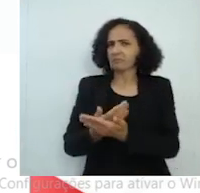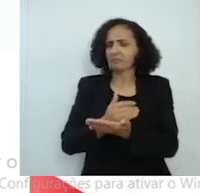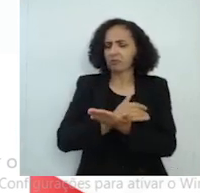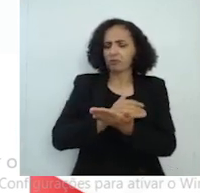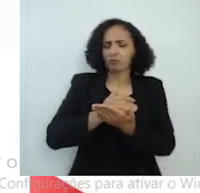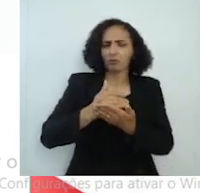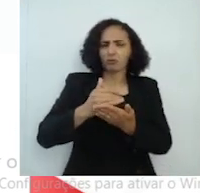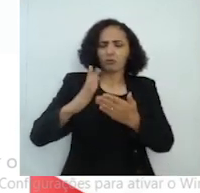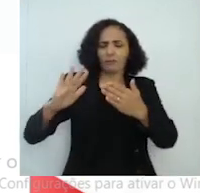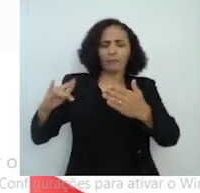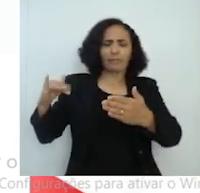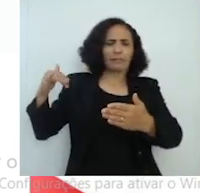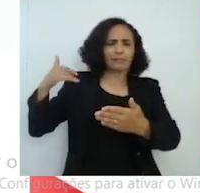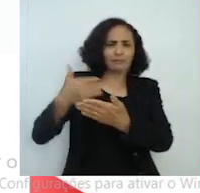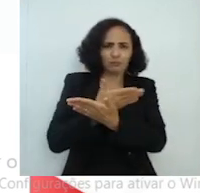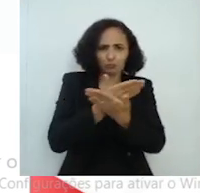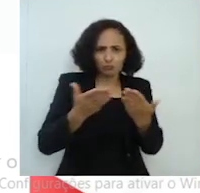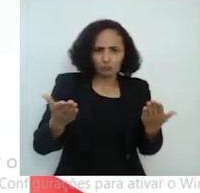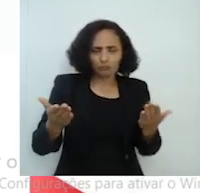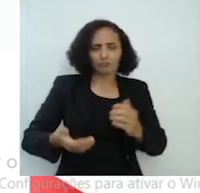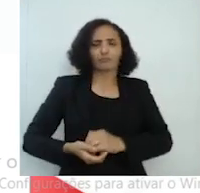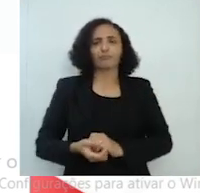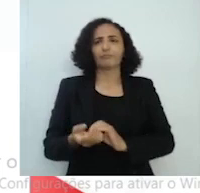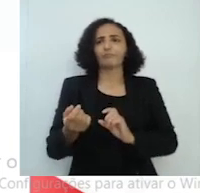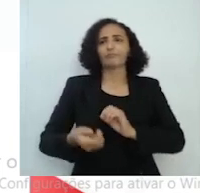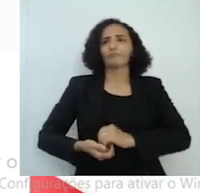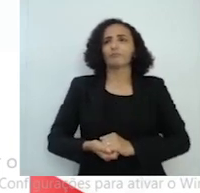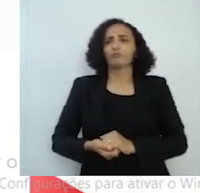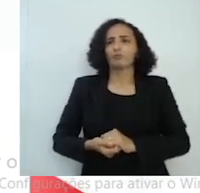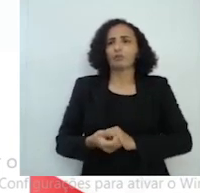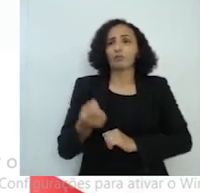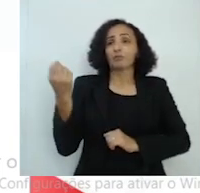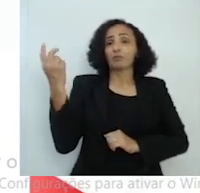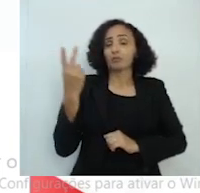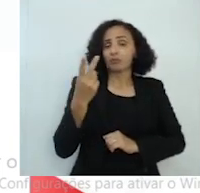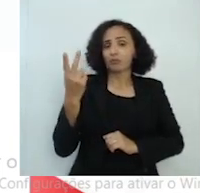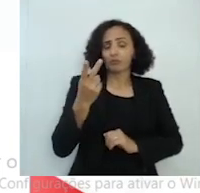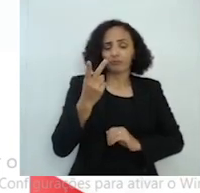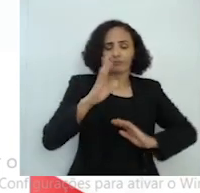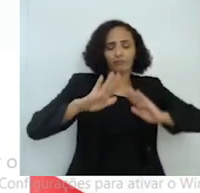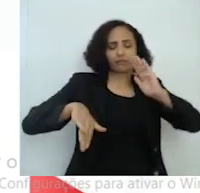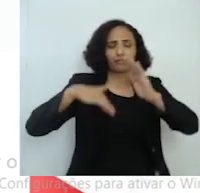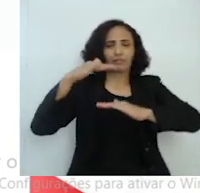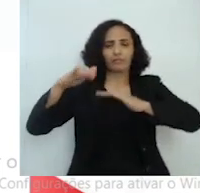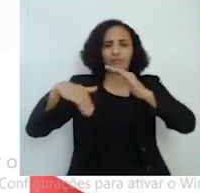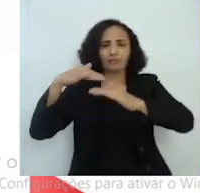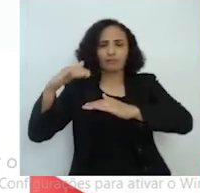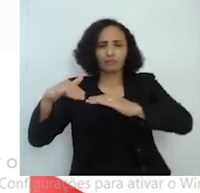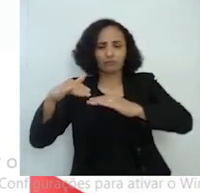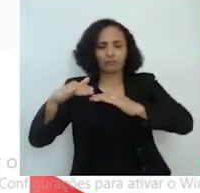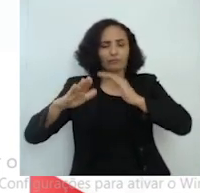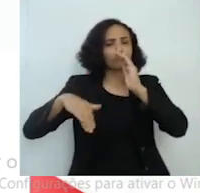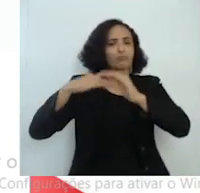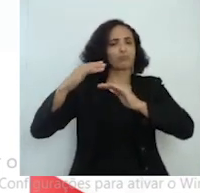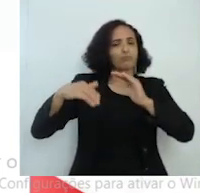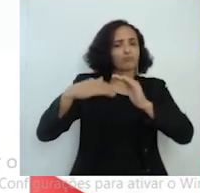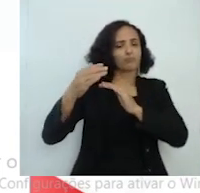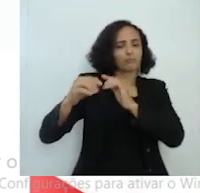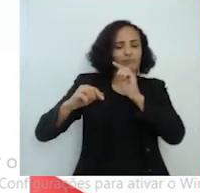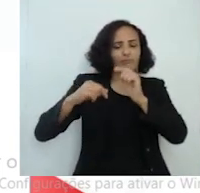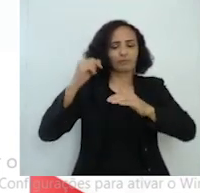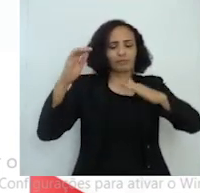da burguesia. É a 1. 2. Revolução no modo de produzir e desenvolvimento do setor